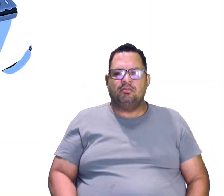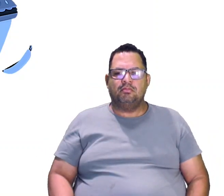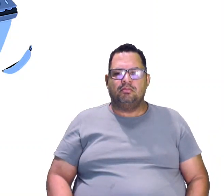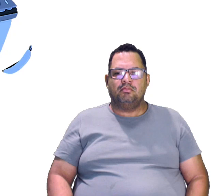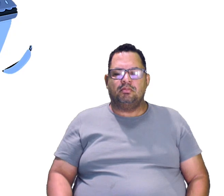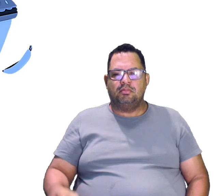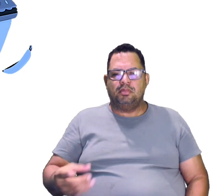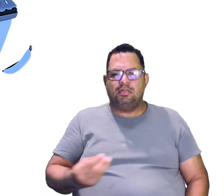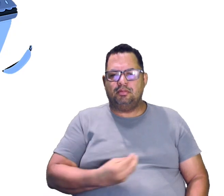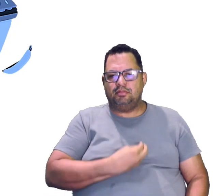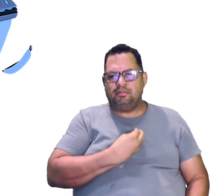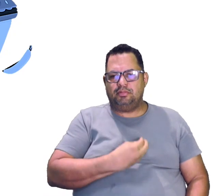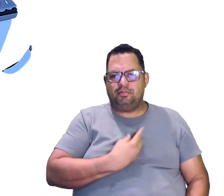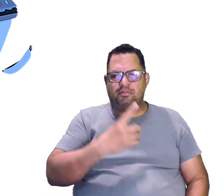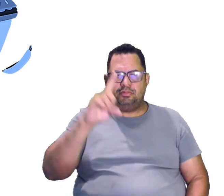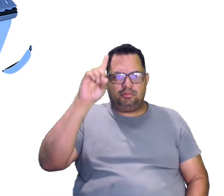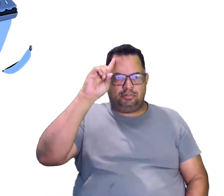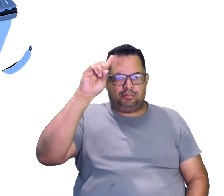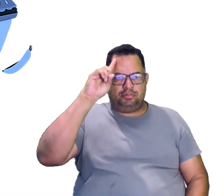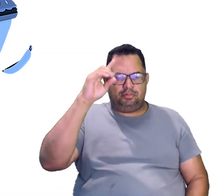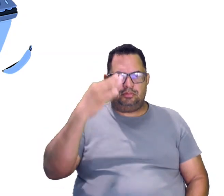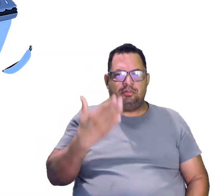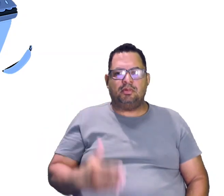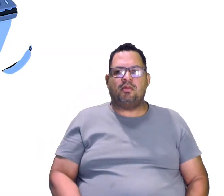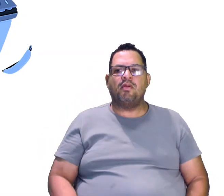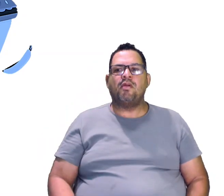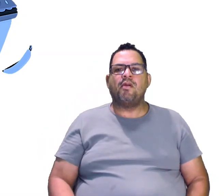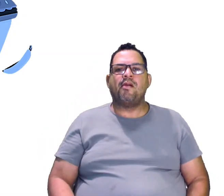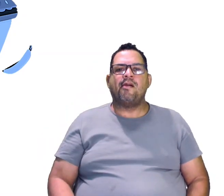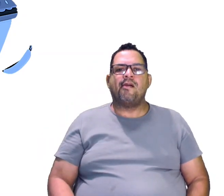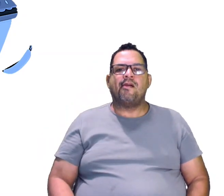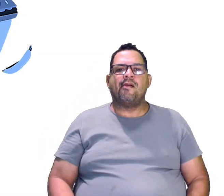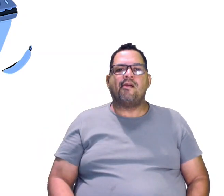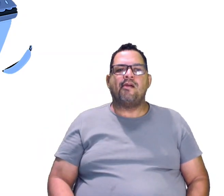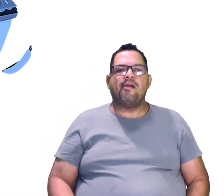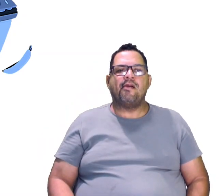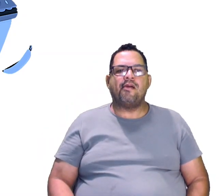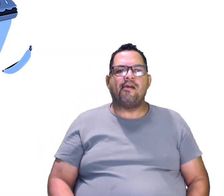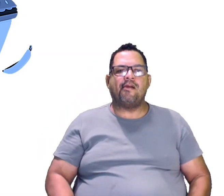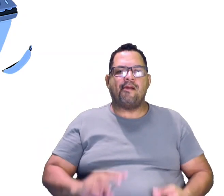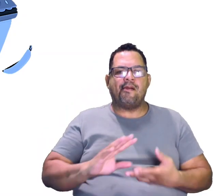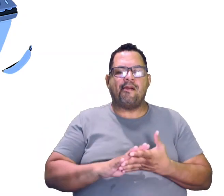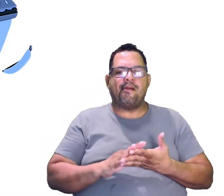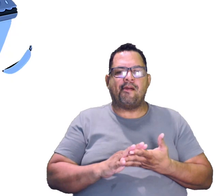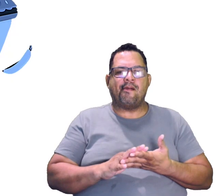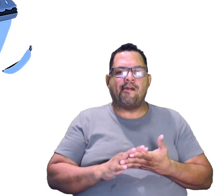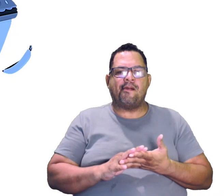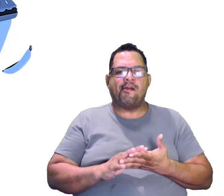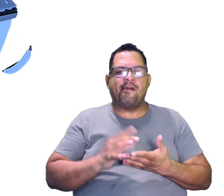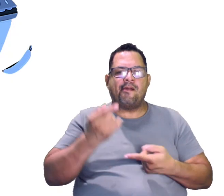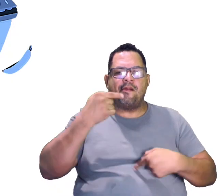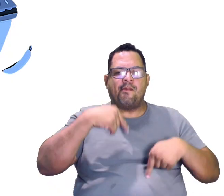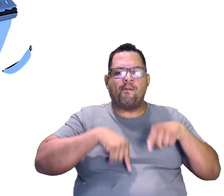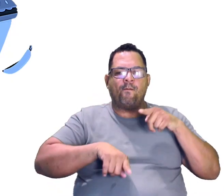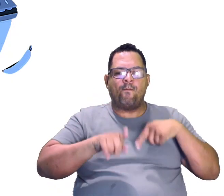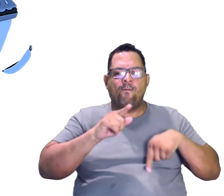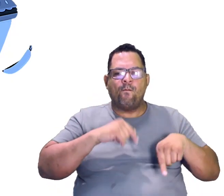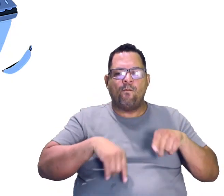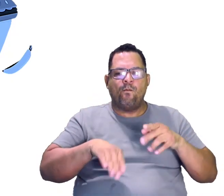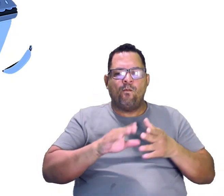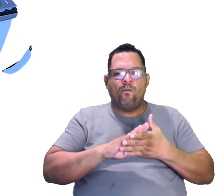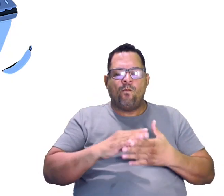o cotidiano. E aí, com relação ao metabolismo, né, conforme eu já falei, temos, como